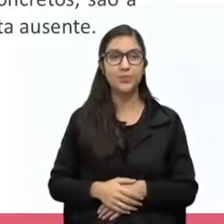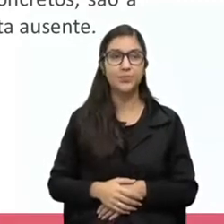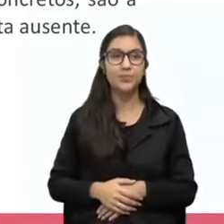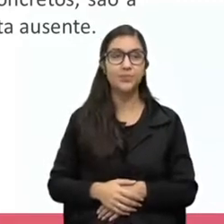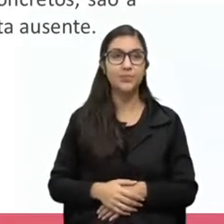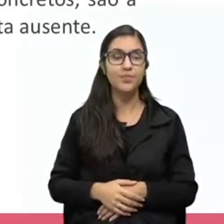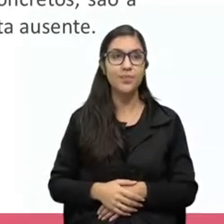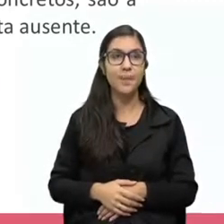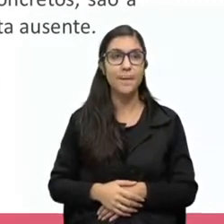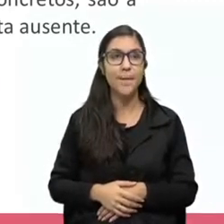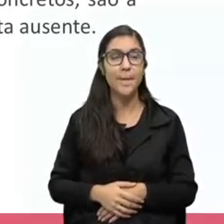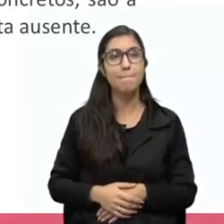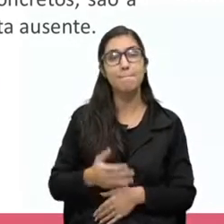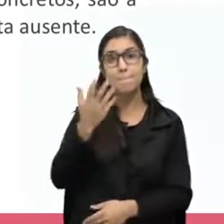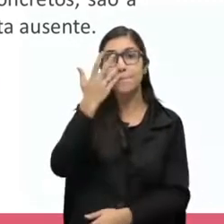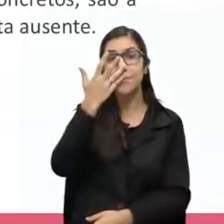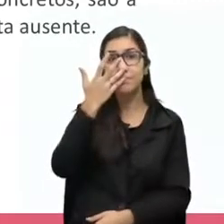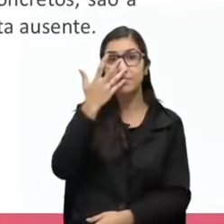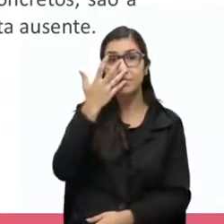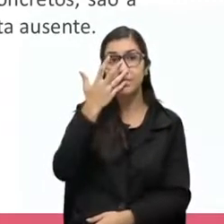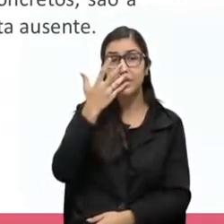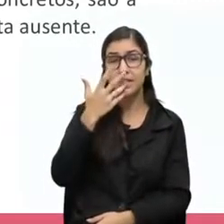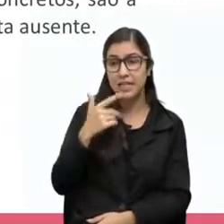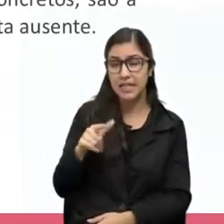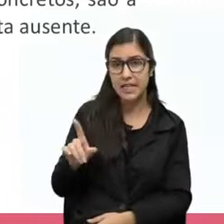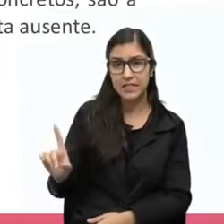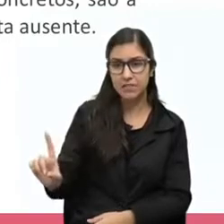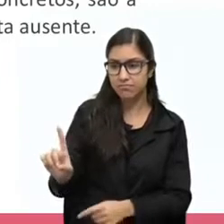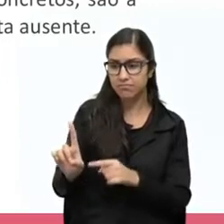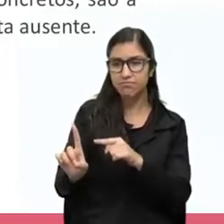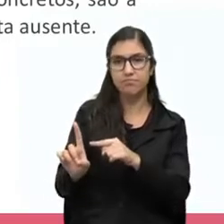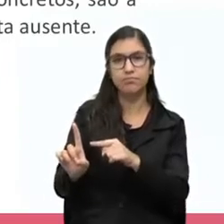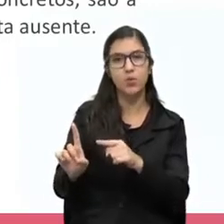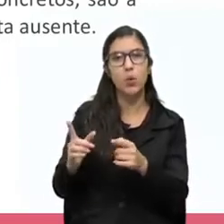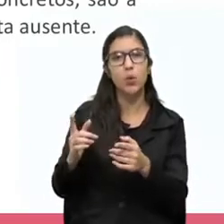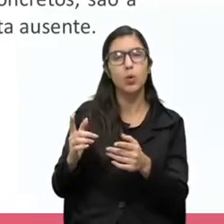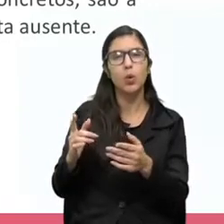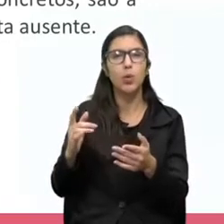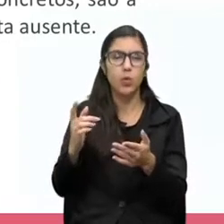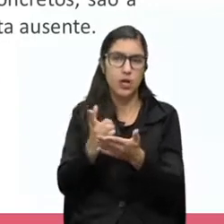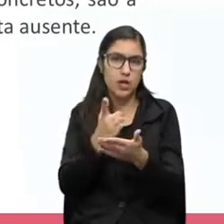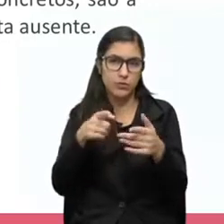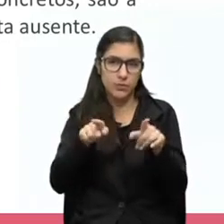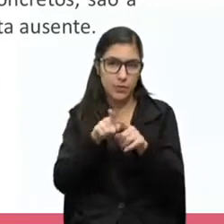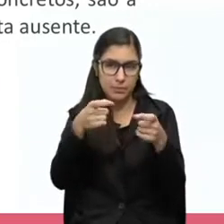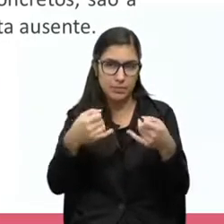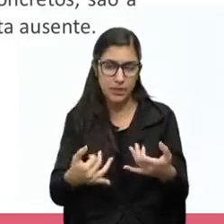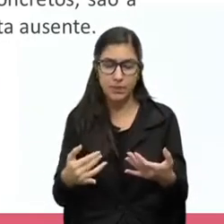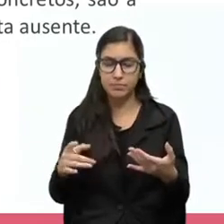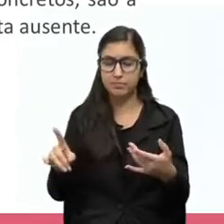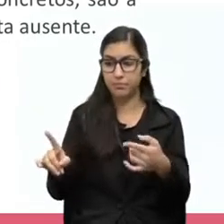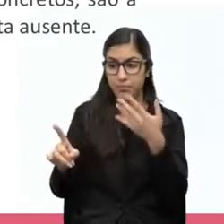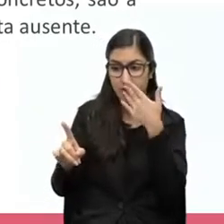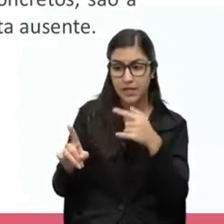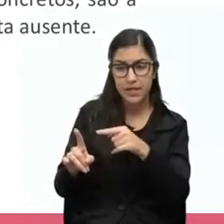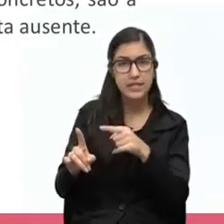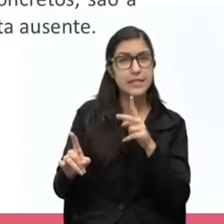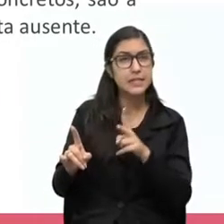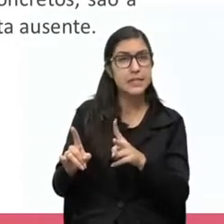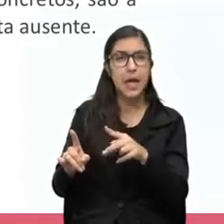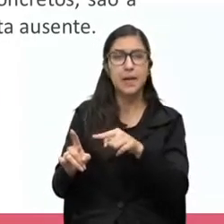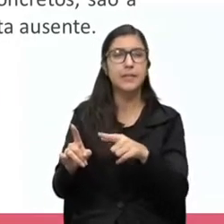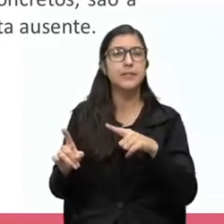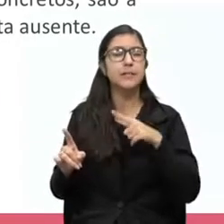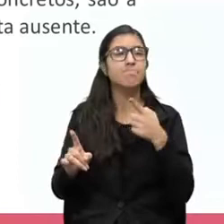para vocês é uma criança que o livro também Descobrindo o Surdo de Cegueira, ele traz isso. Todas as vezes que